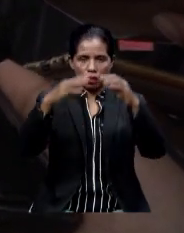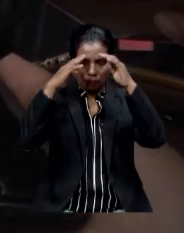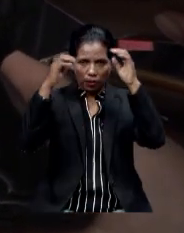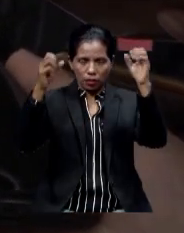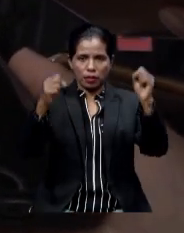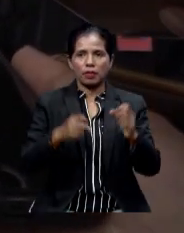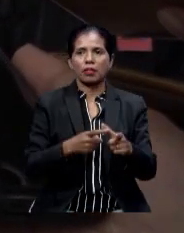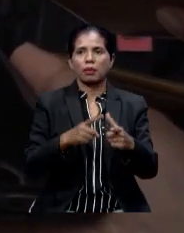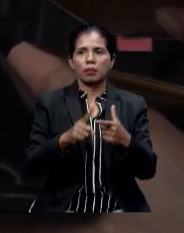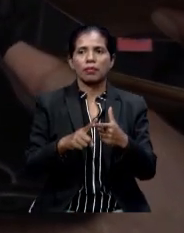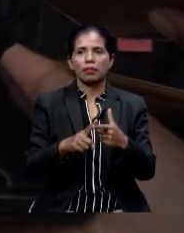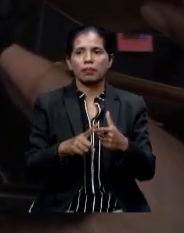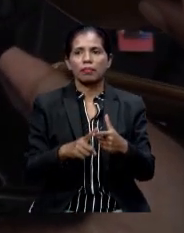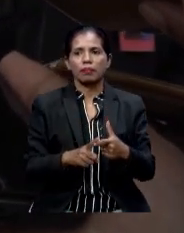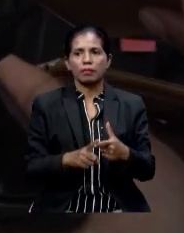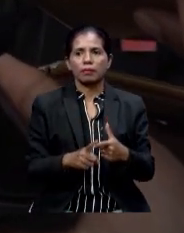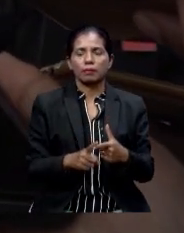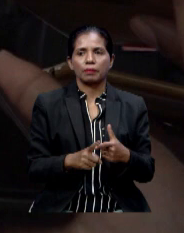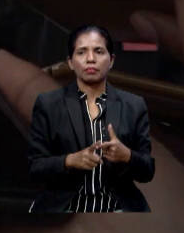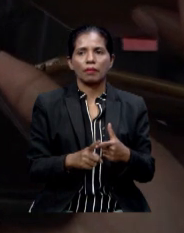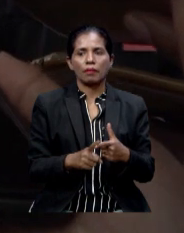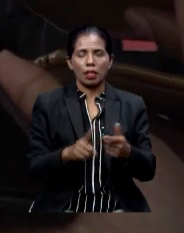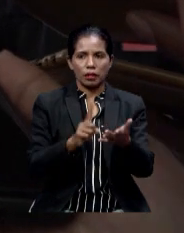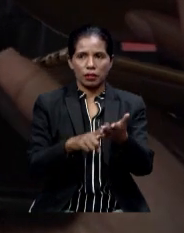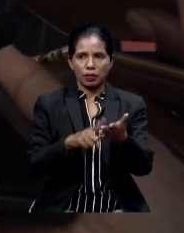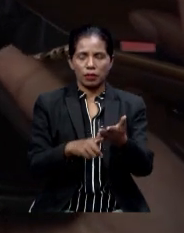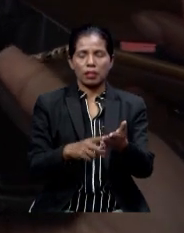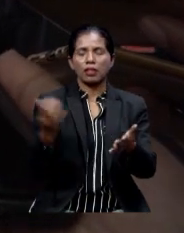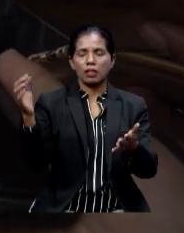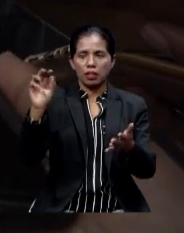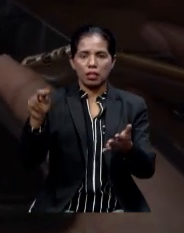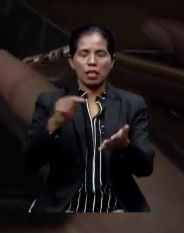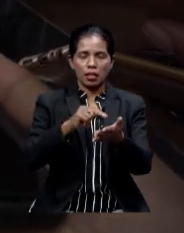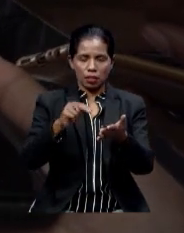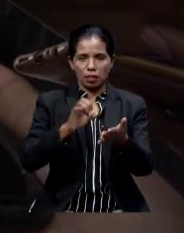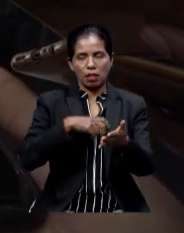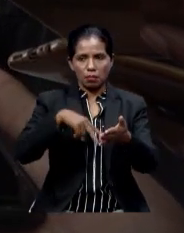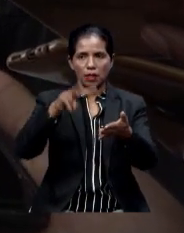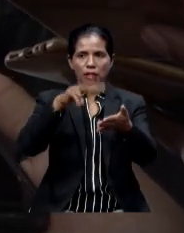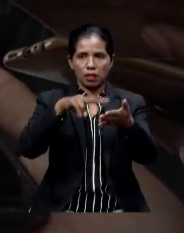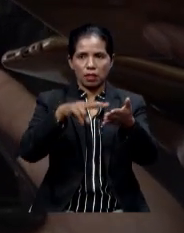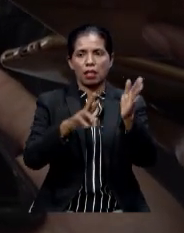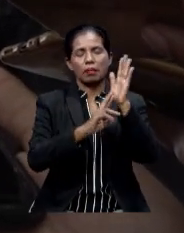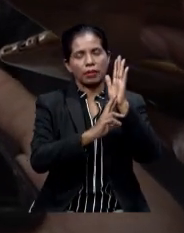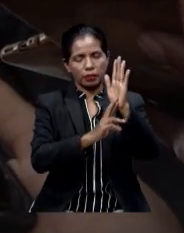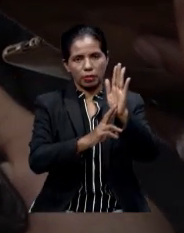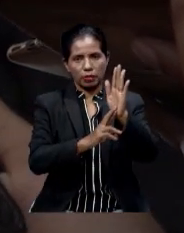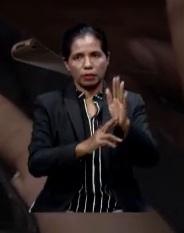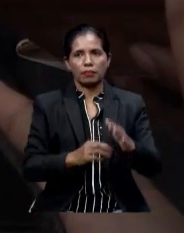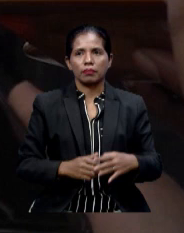República, porque além de discurso, não temos nenhuma característica, não temos nenhuma lei, não temos representa